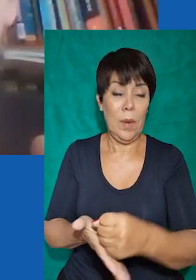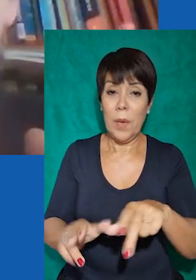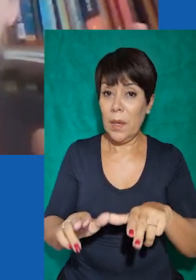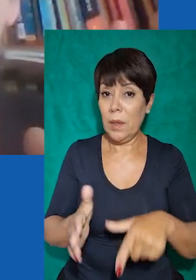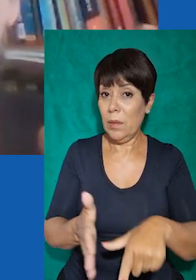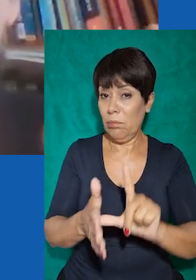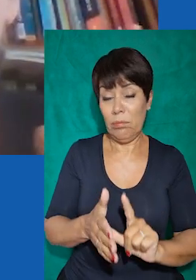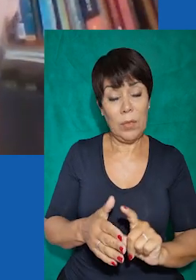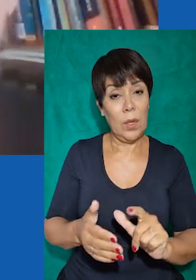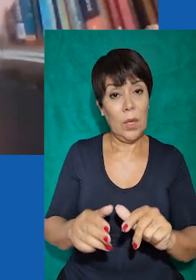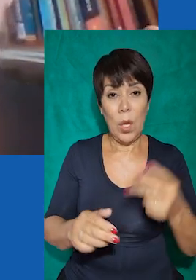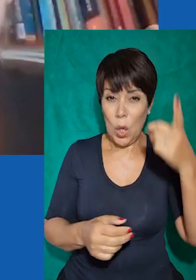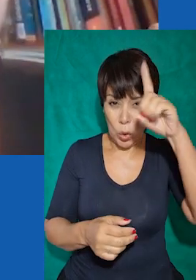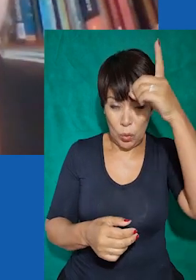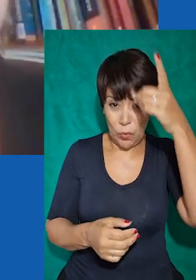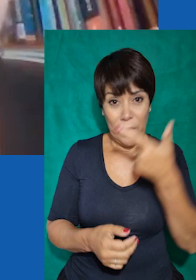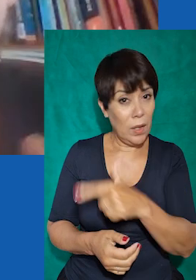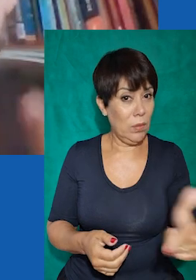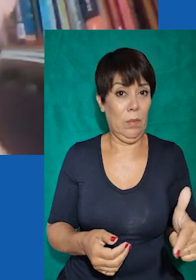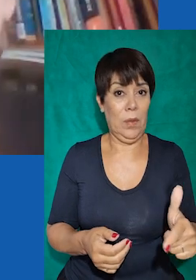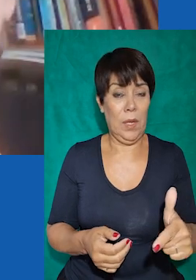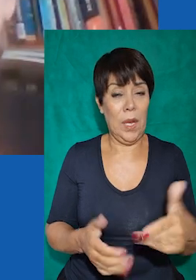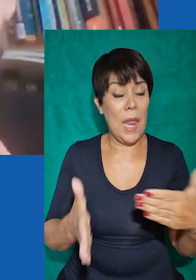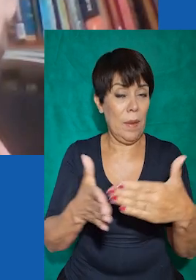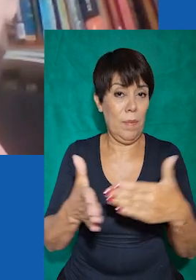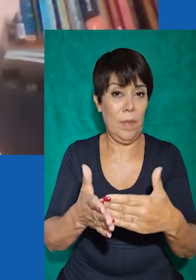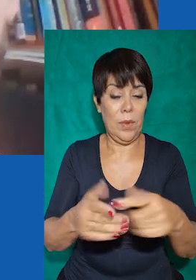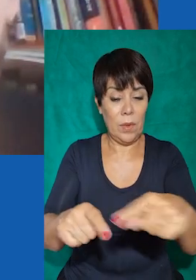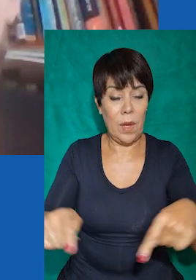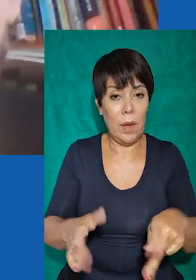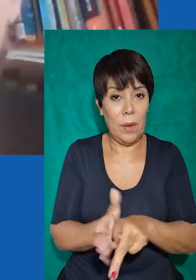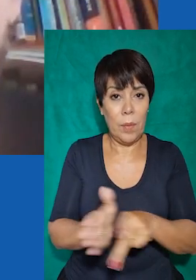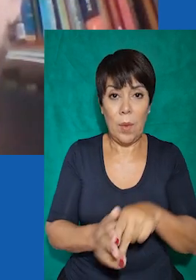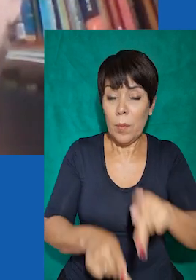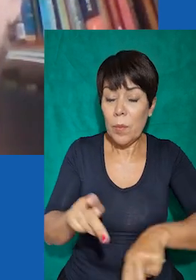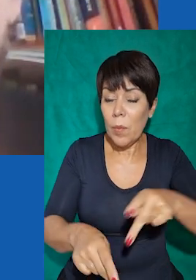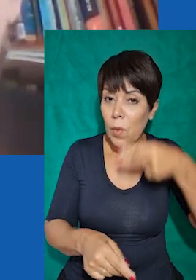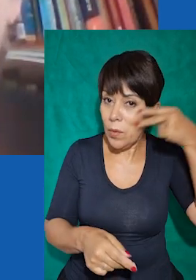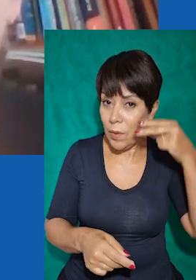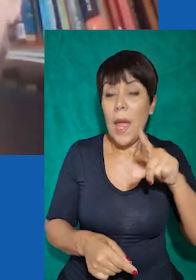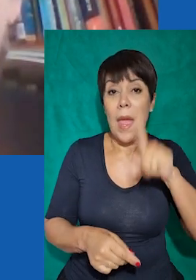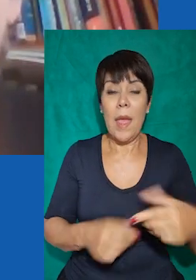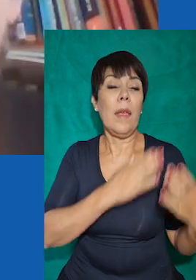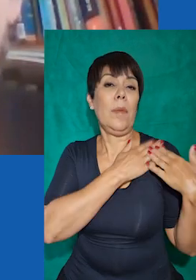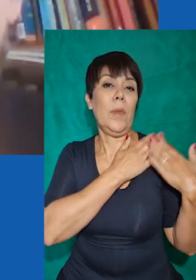dúvidas sobre os limites das terras indígenas, né? Então, esse é o papel do Estado,